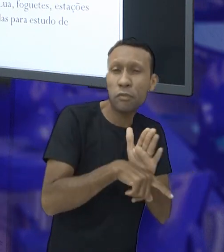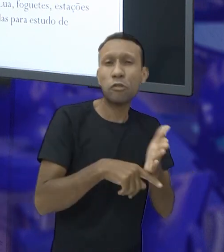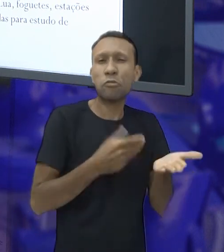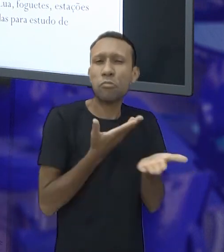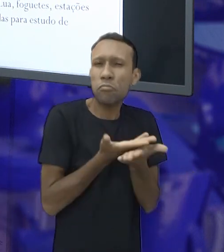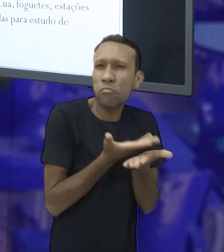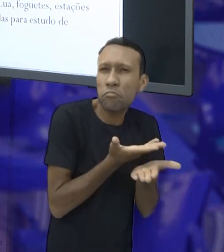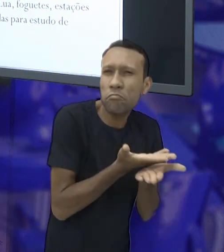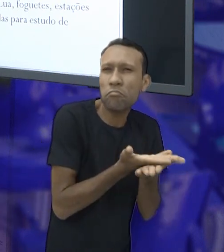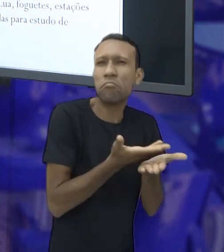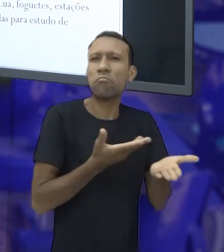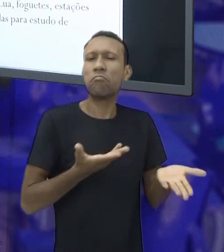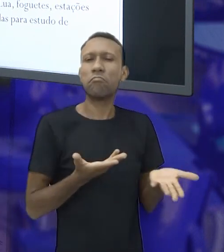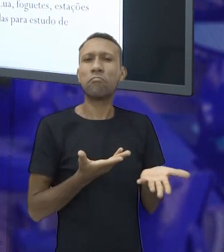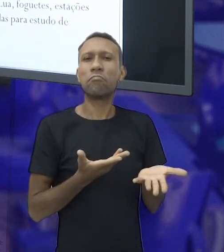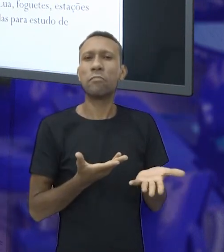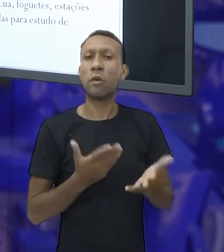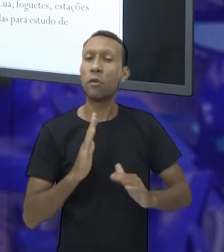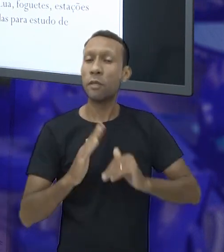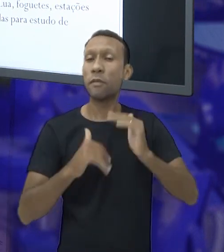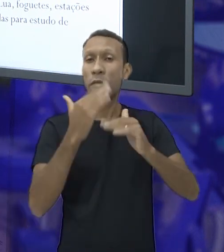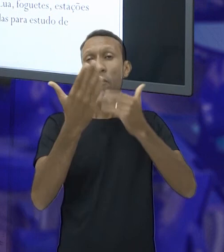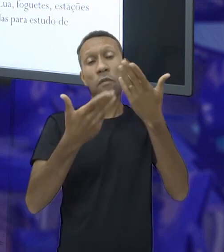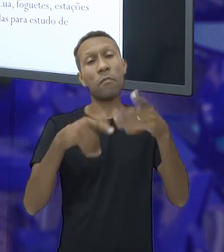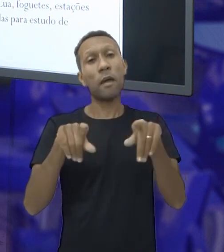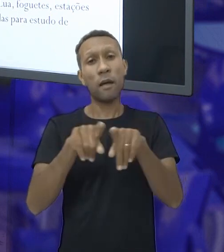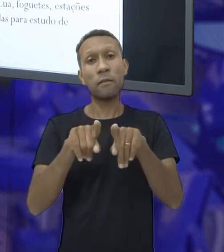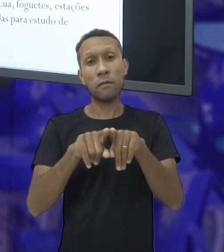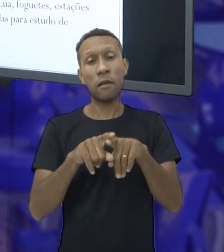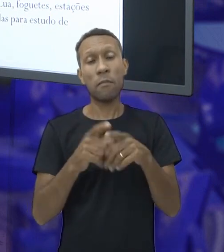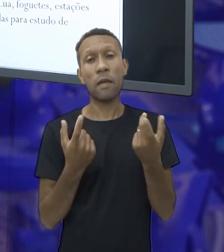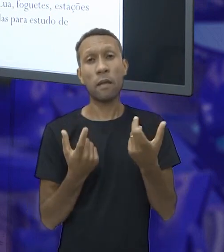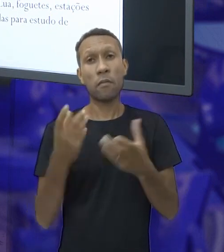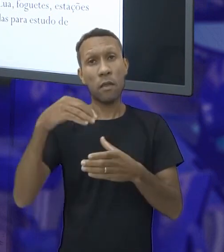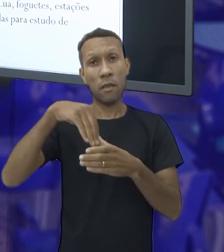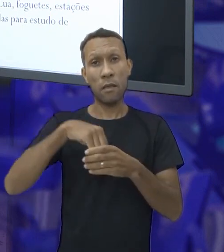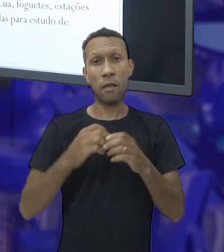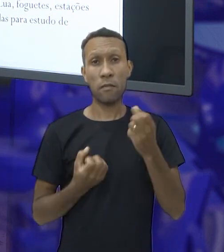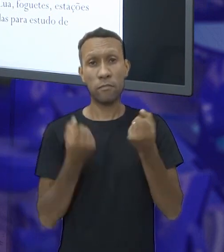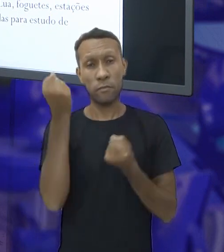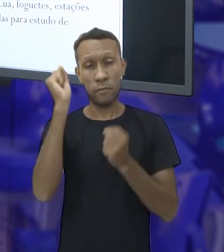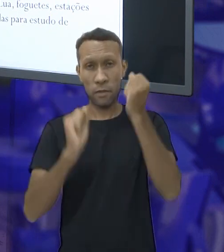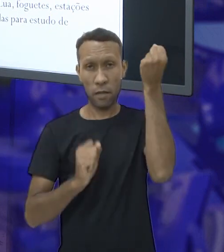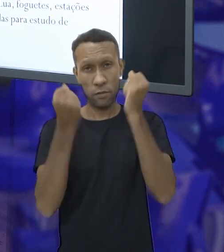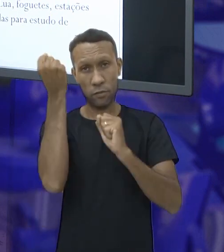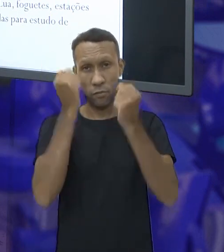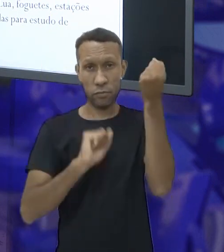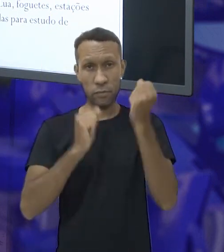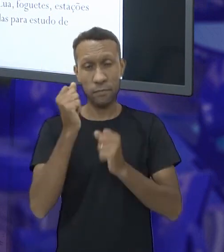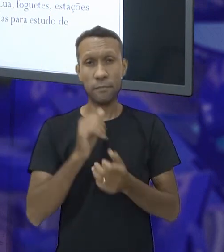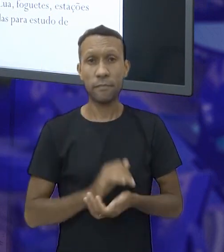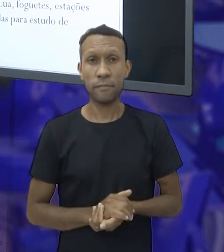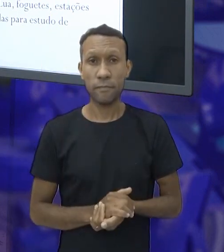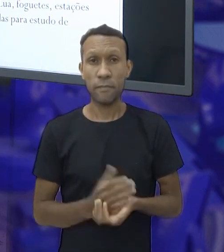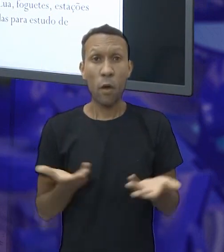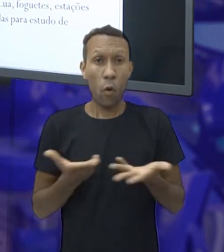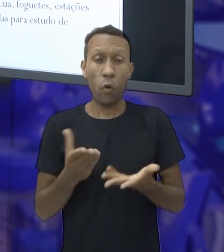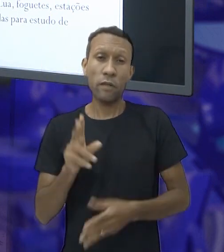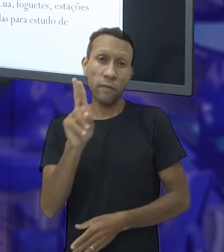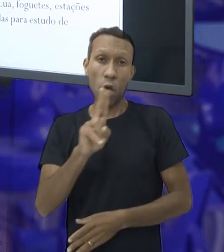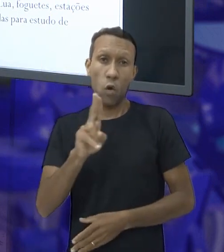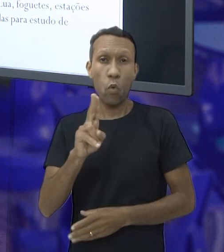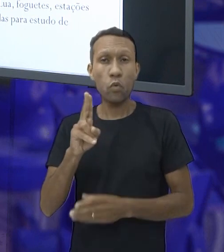contribuição, de gigantesco porte para o desenvolvimento também da indústria. Hoje nós utilizamos aqueles travesseiros feitos pela